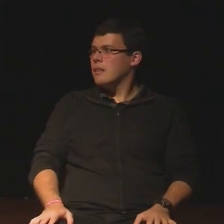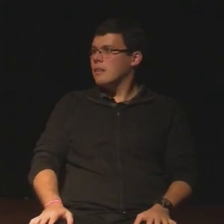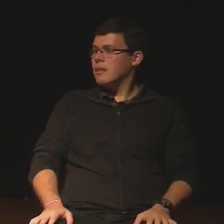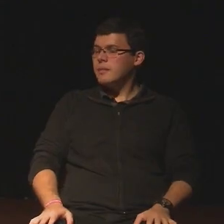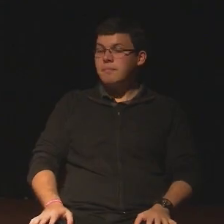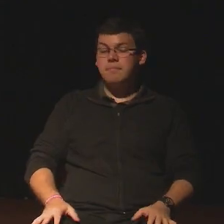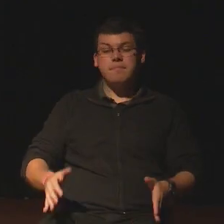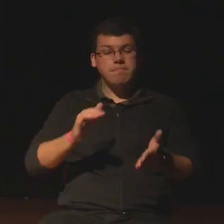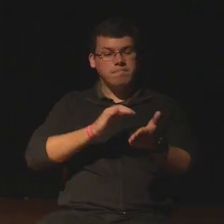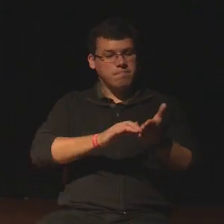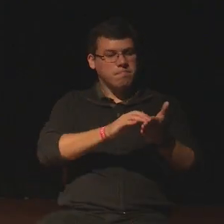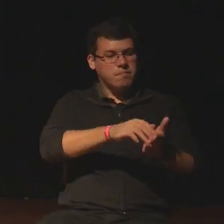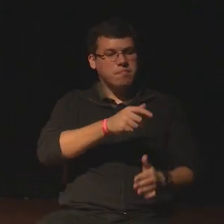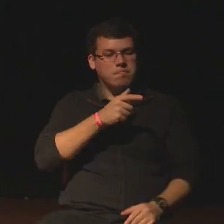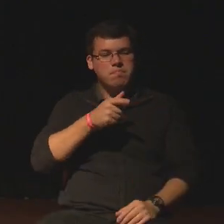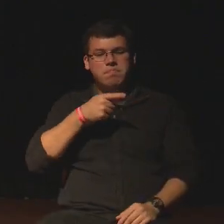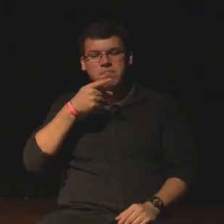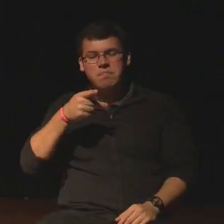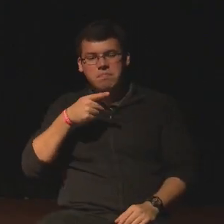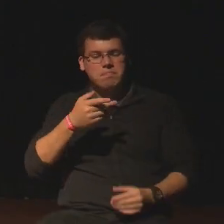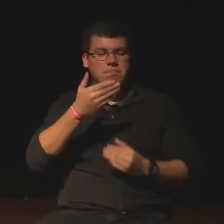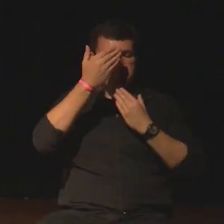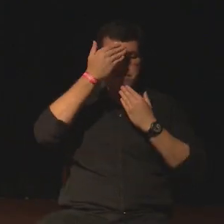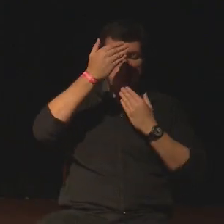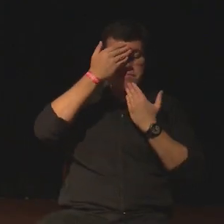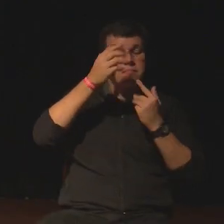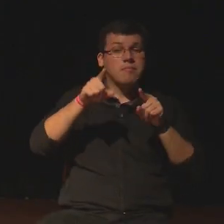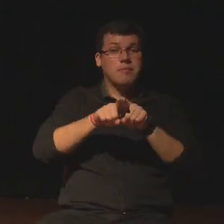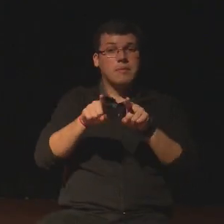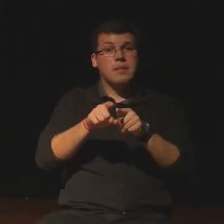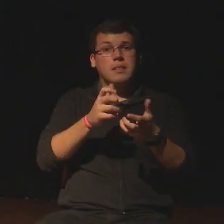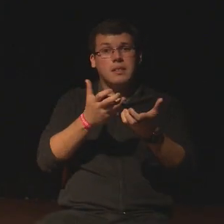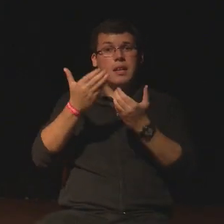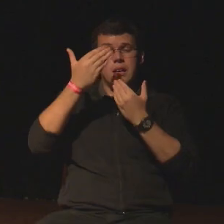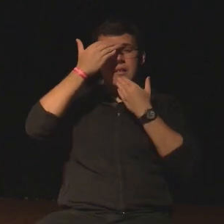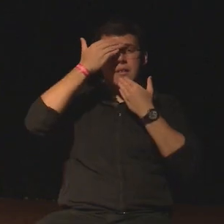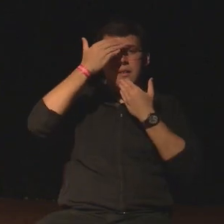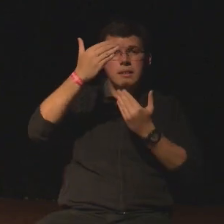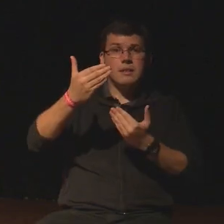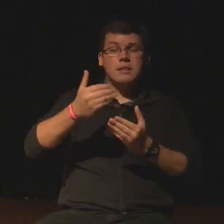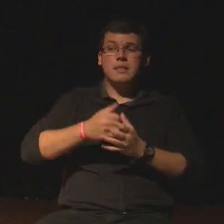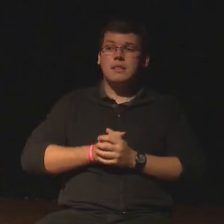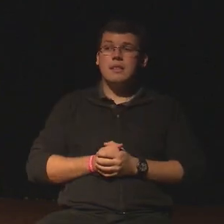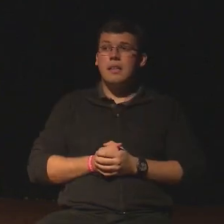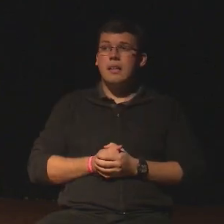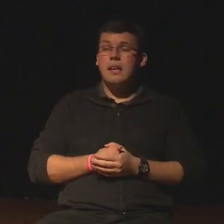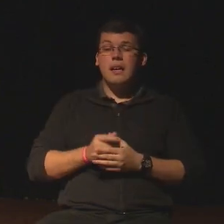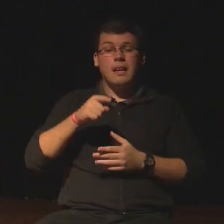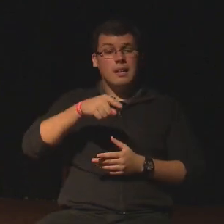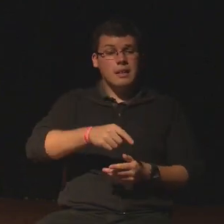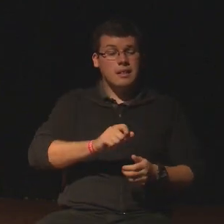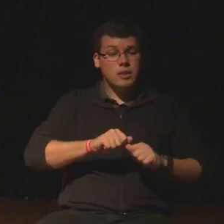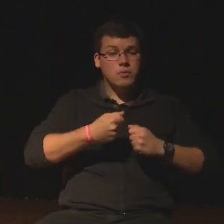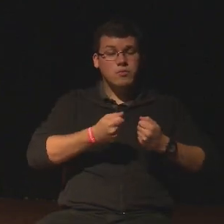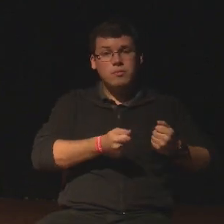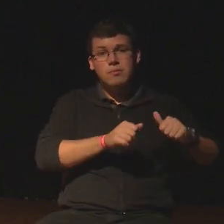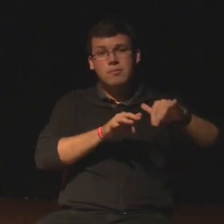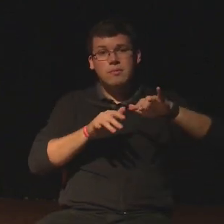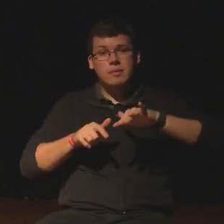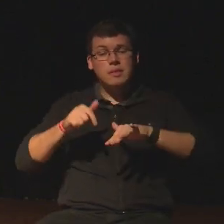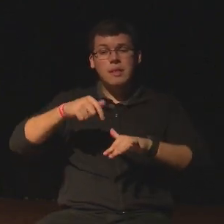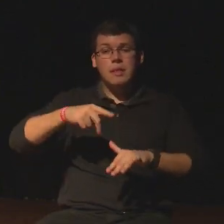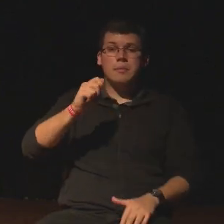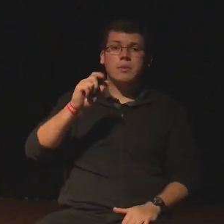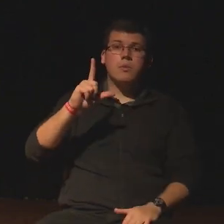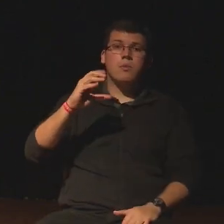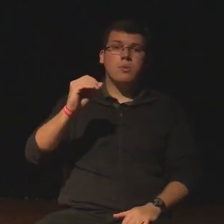Obrigada, secretária, pelas suas palavras. Aproveito a oportunidade para agradecer a presença do senhor Paulo Leite Júnior, chefe de gabinete da Secretaria